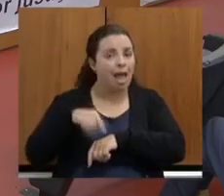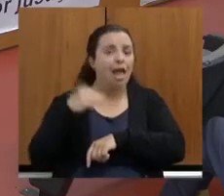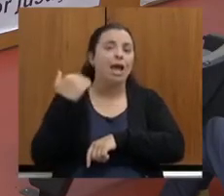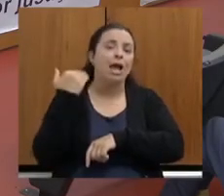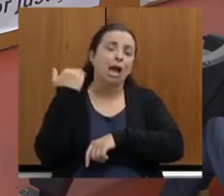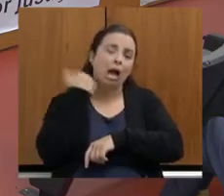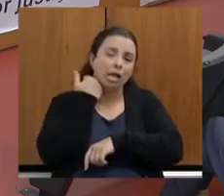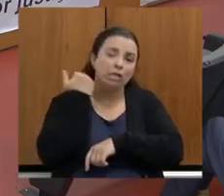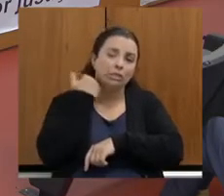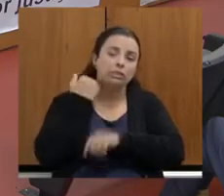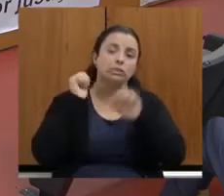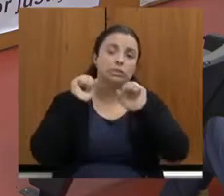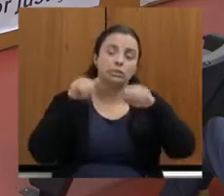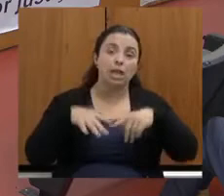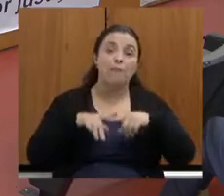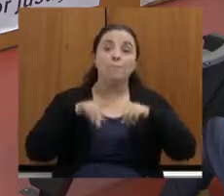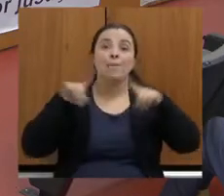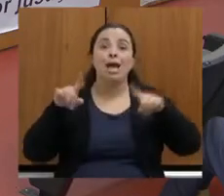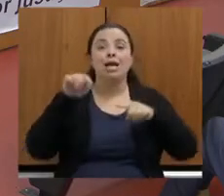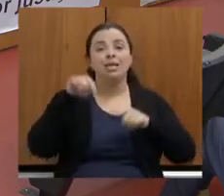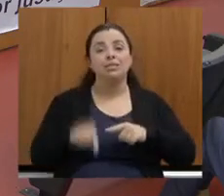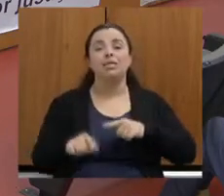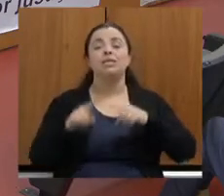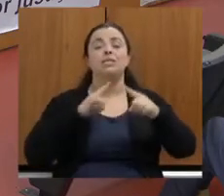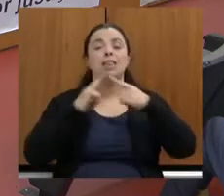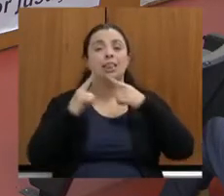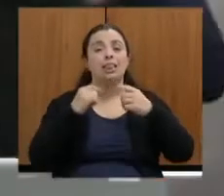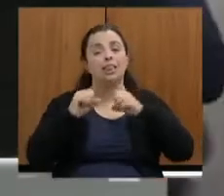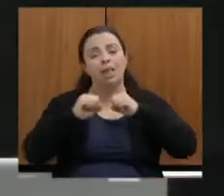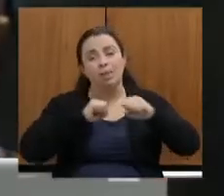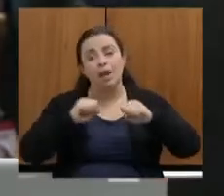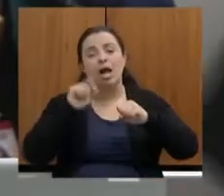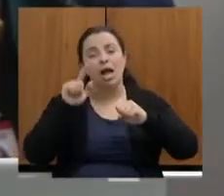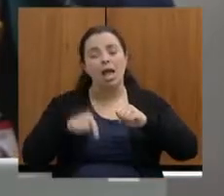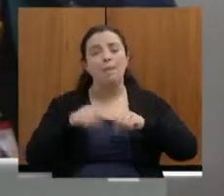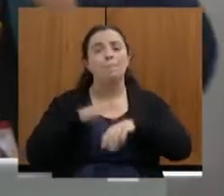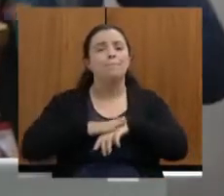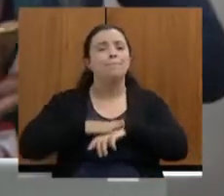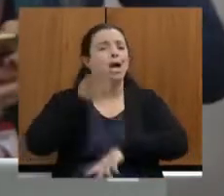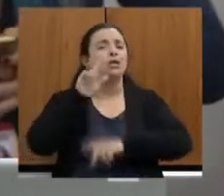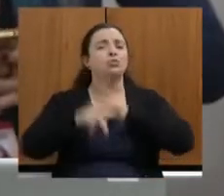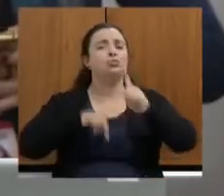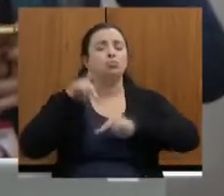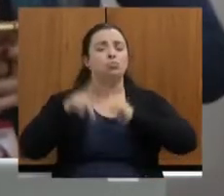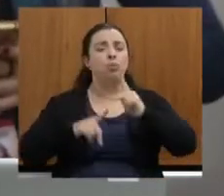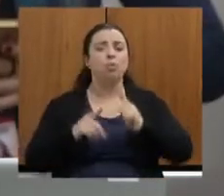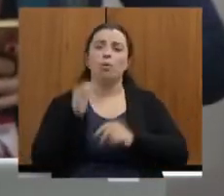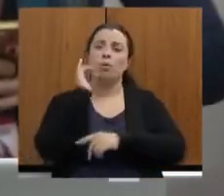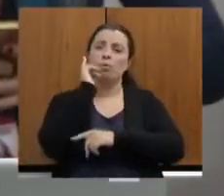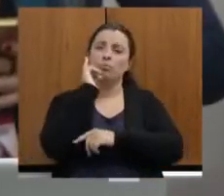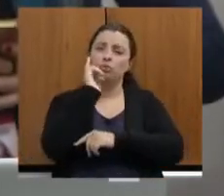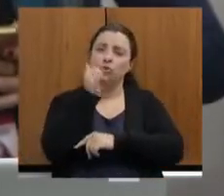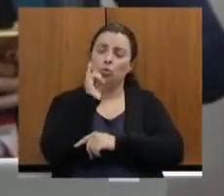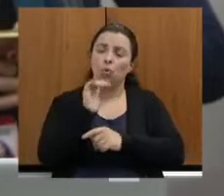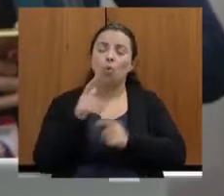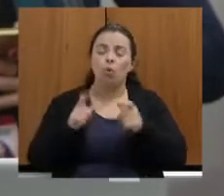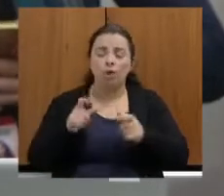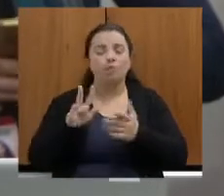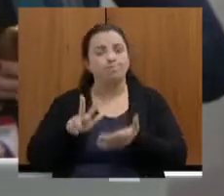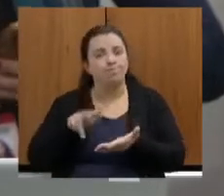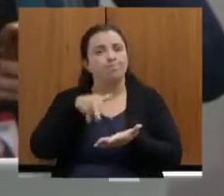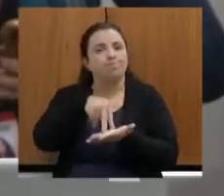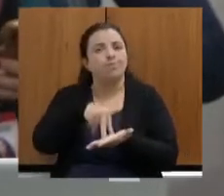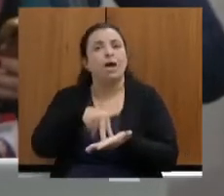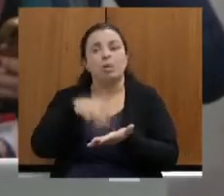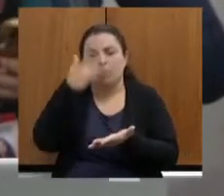o lugar de forma mais pública de fala para as pessoas que foram impactadas